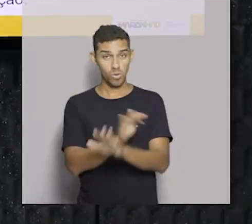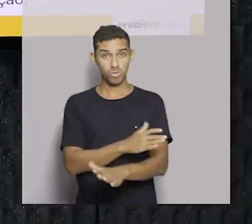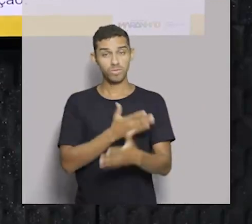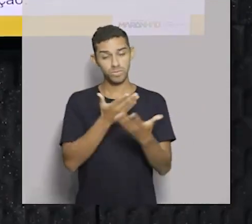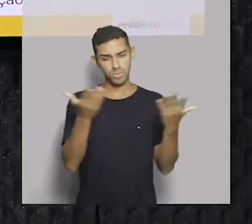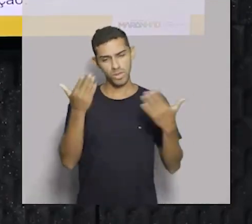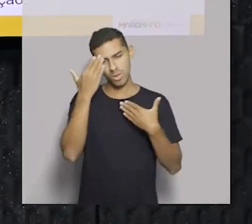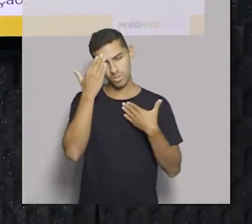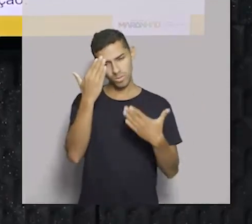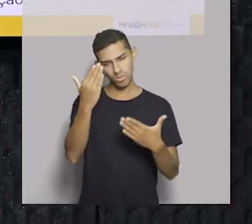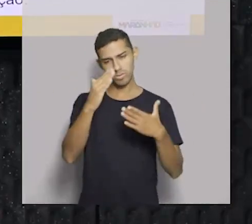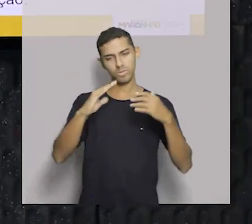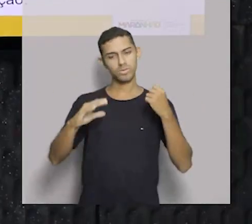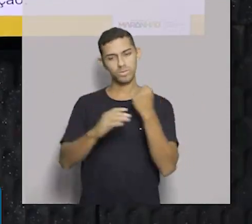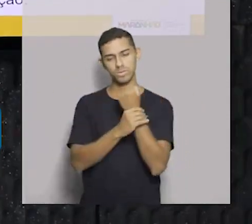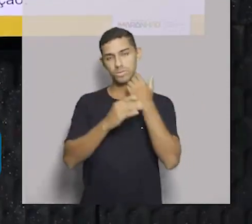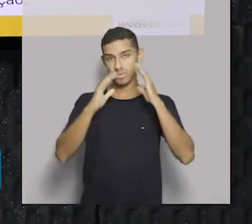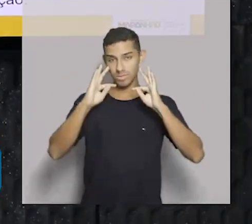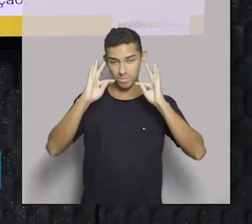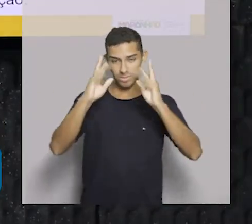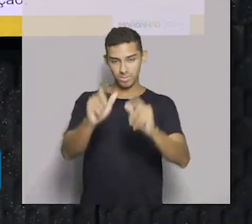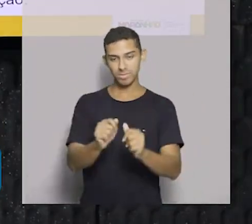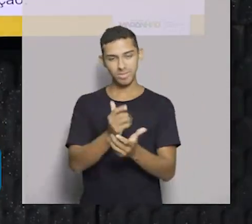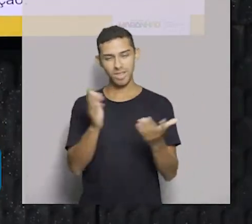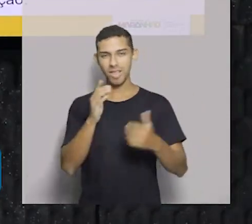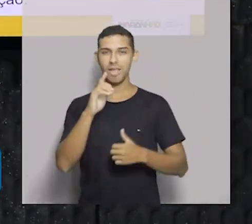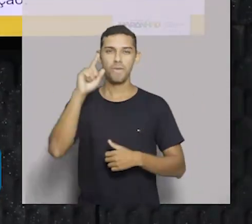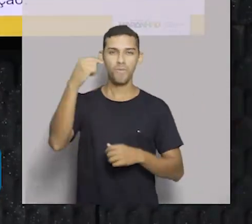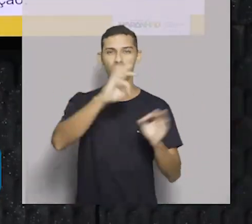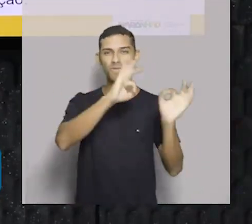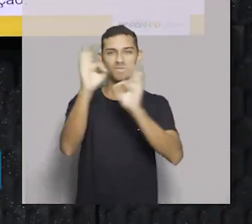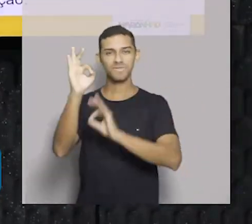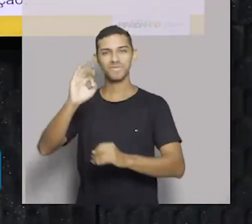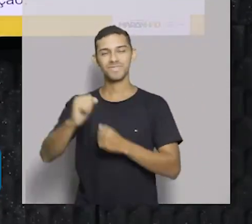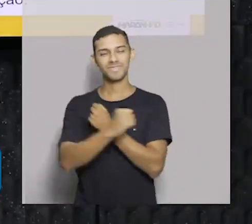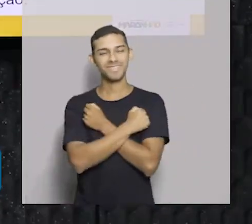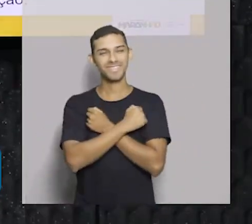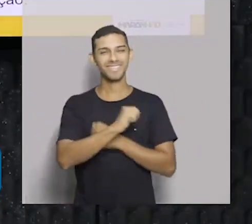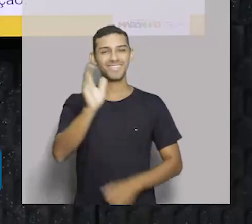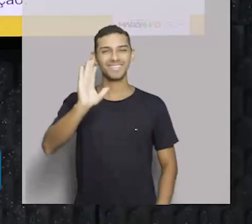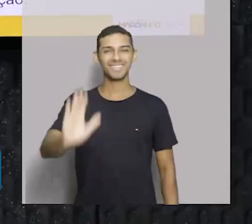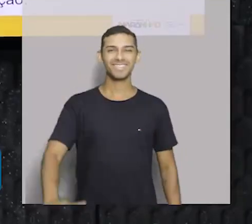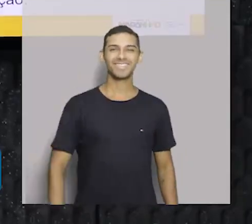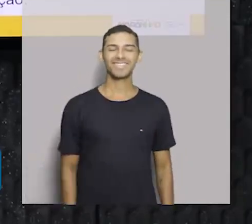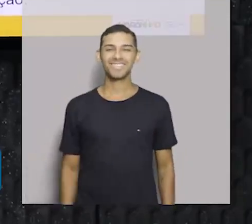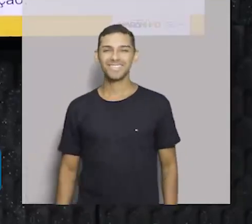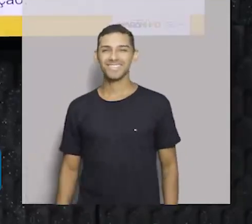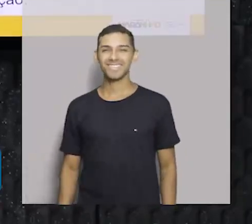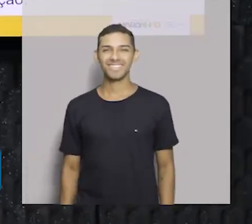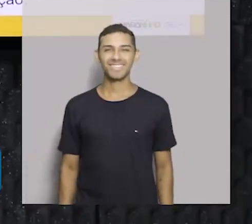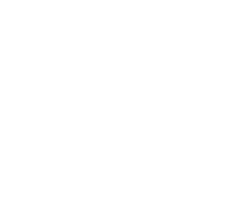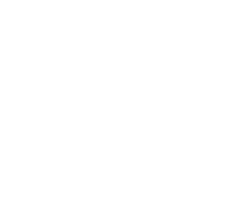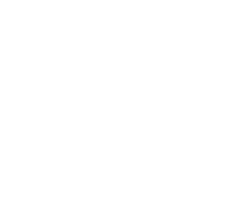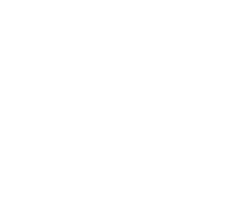muito obrigado pela atenção de todos e a gente se vê numa próxima vídeo aula um abraço tchau tchau